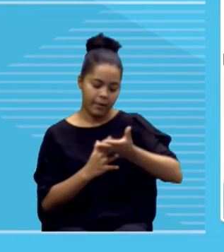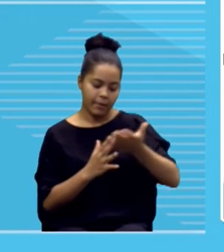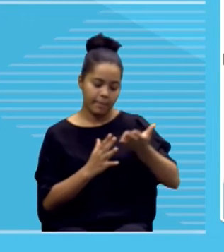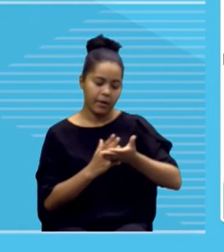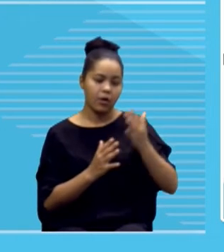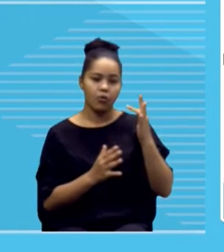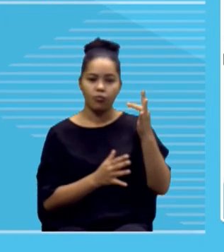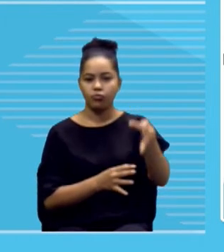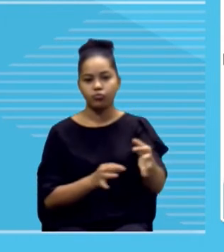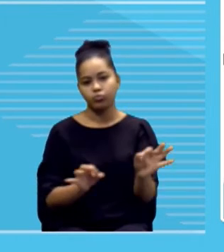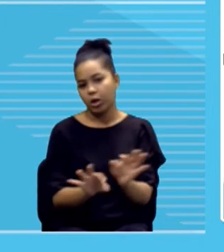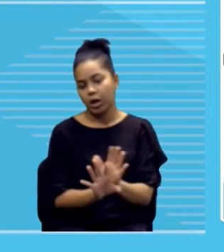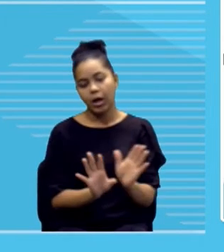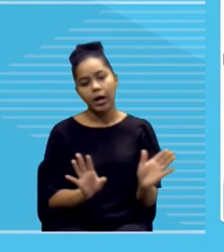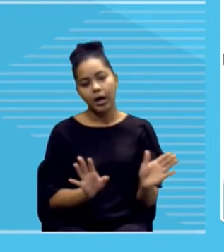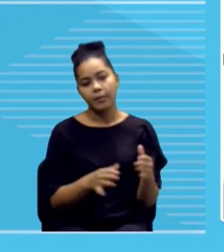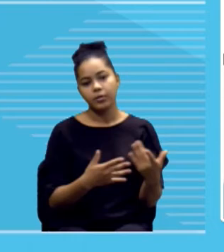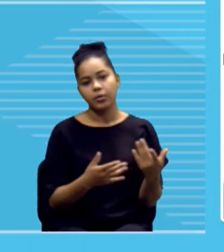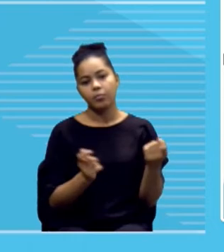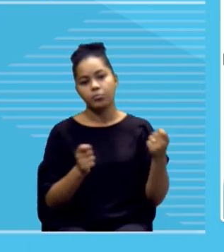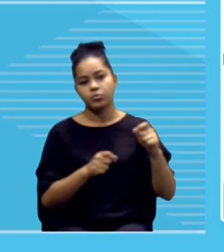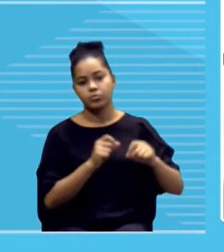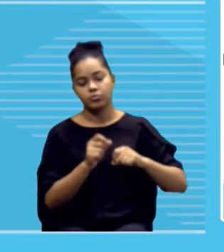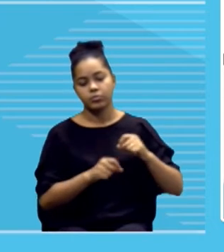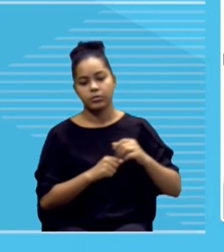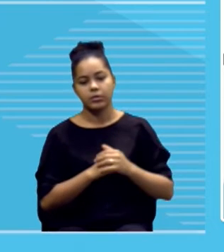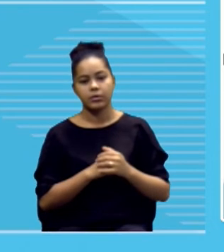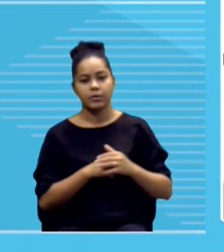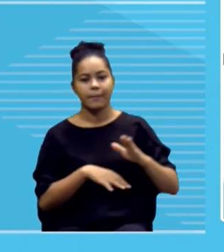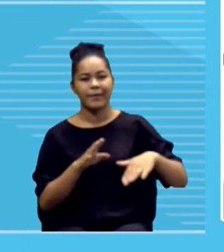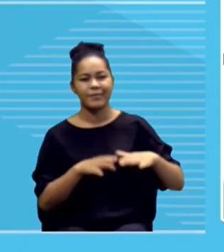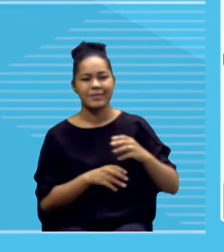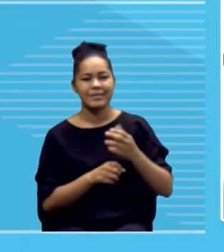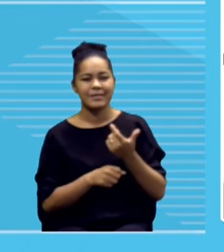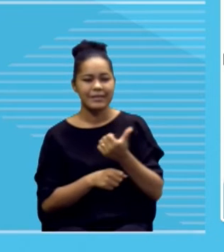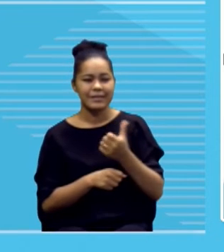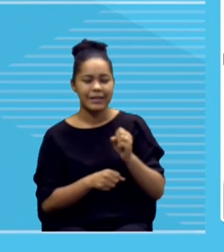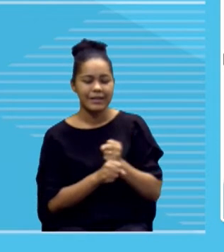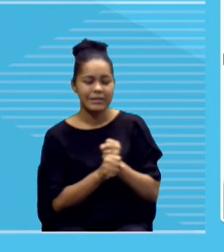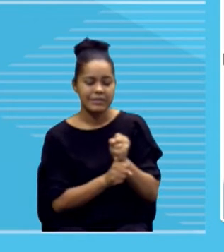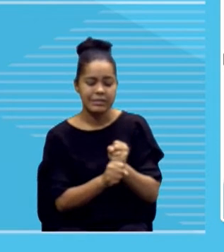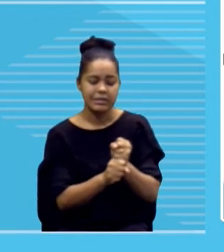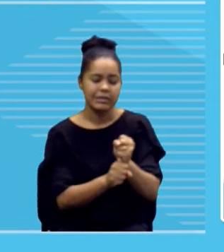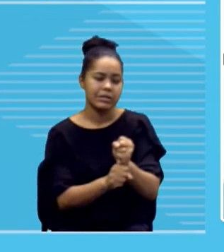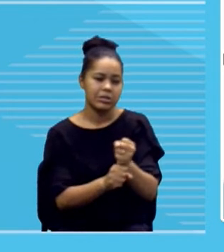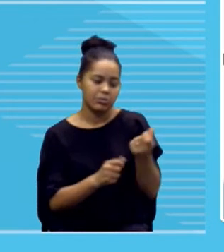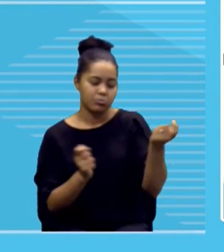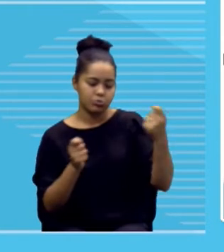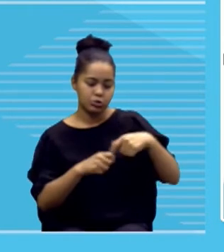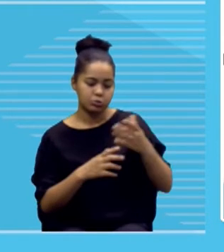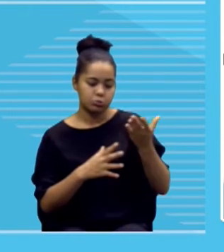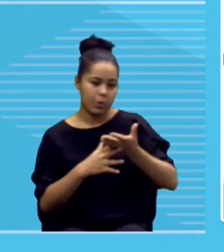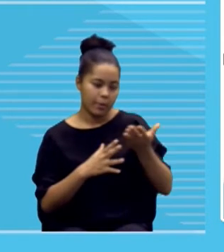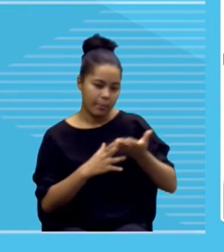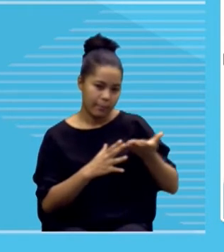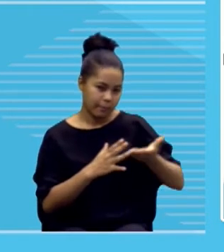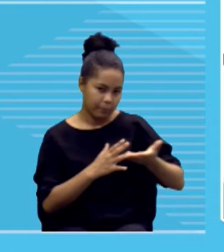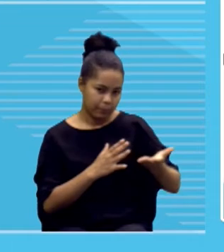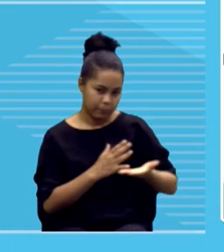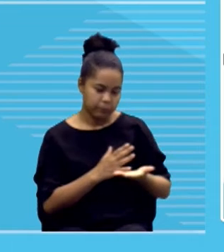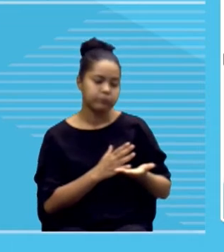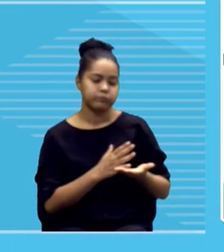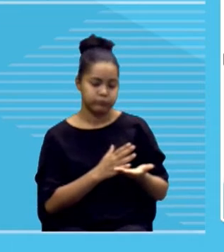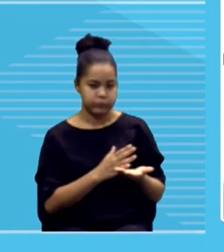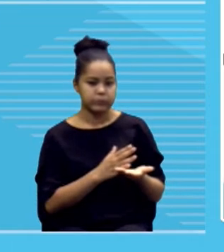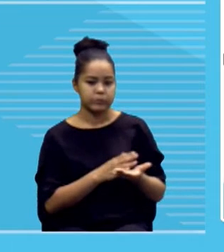pode dividir em 5, 6, 7, 10 anos, depende do seu poder aquisitivo financeiro, beleza? Então é uma das coisas que a gente usa